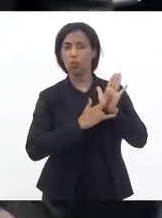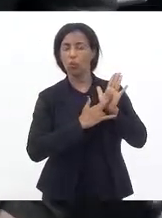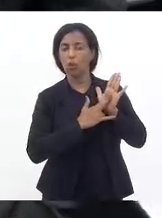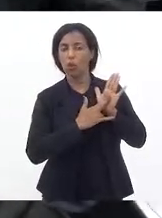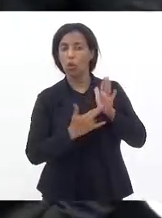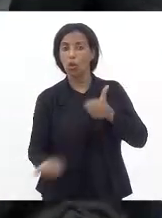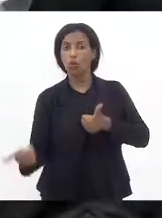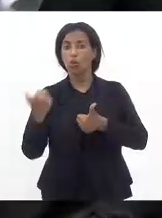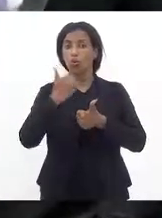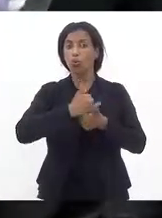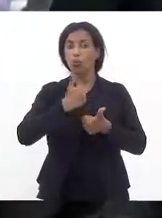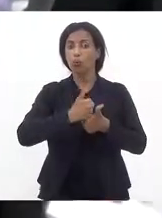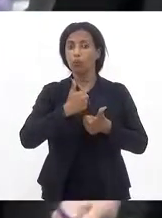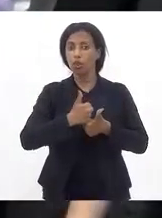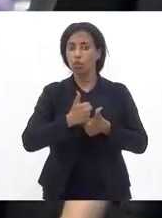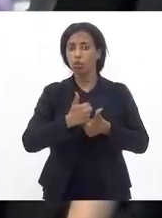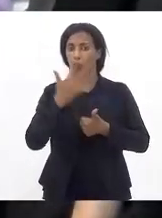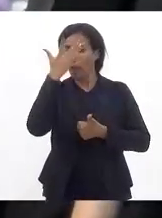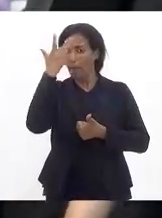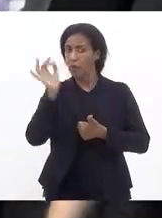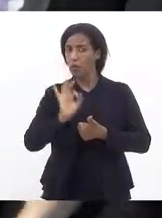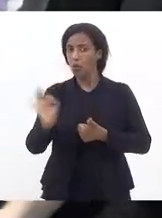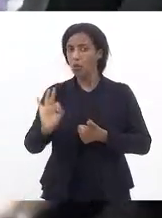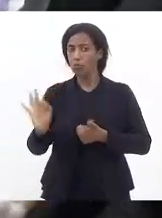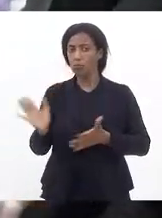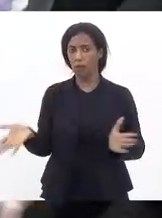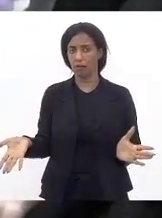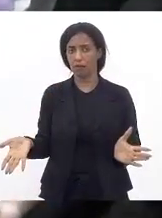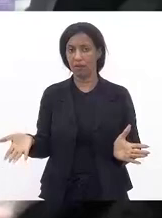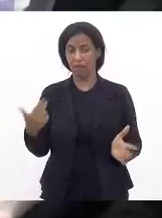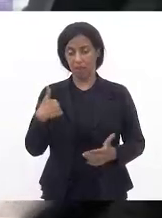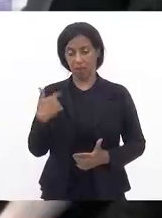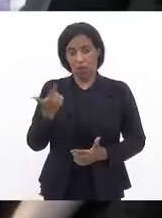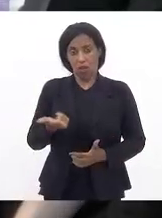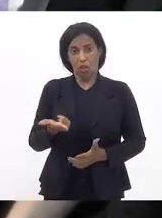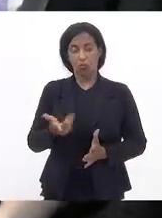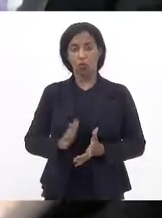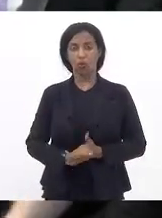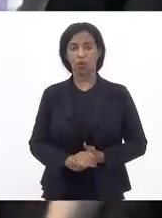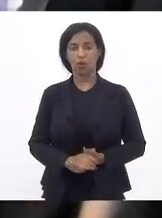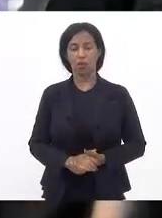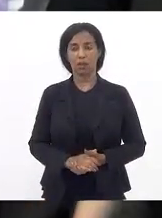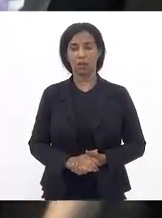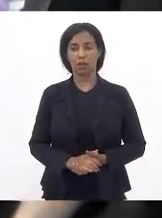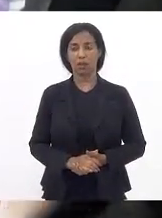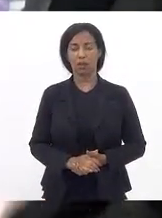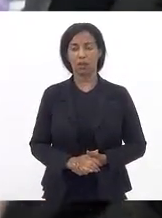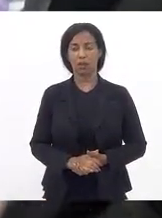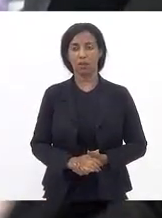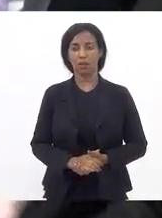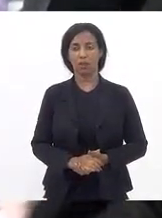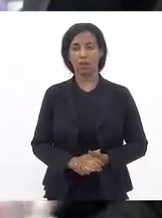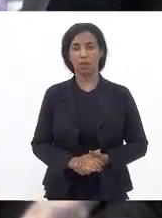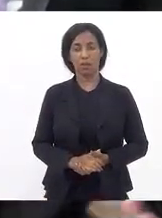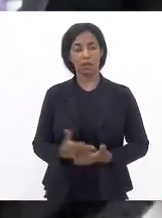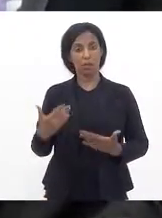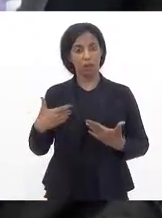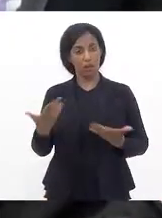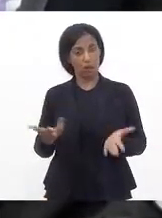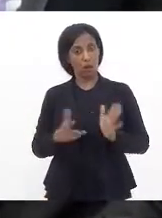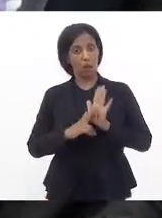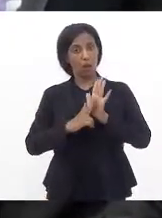substitui o titular que está ausente portanto eu estou presente Como eu disse que não pode saúde saúde e